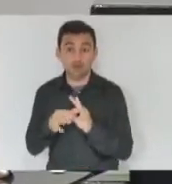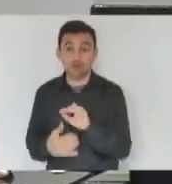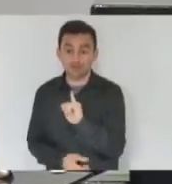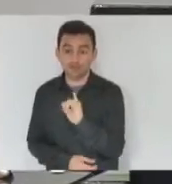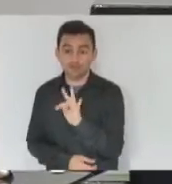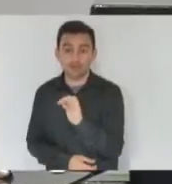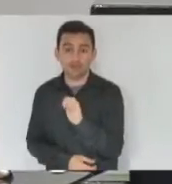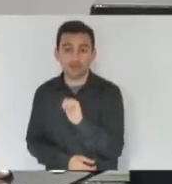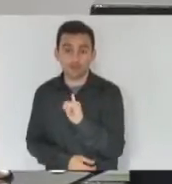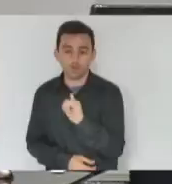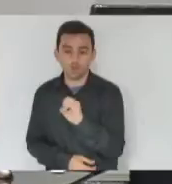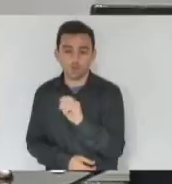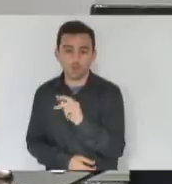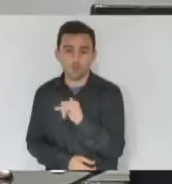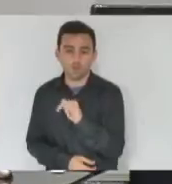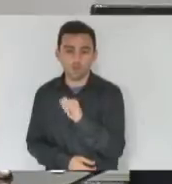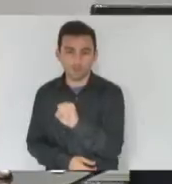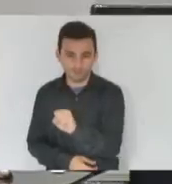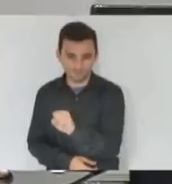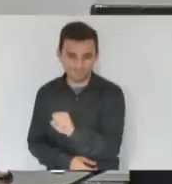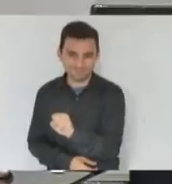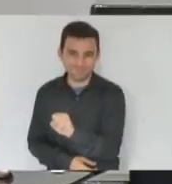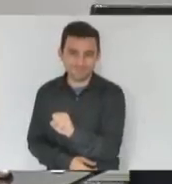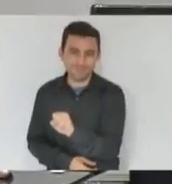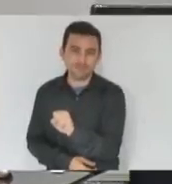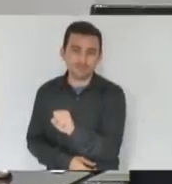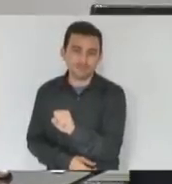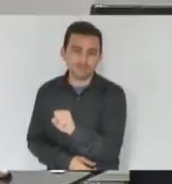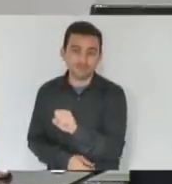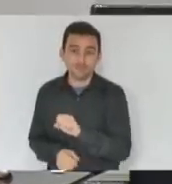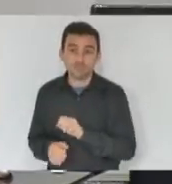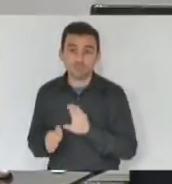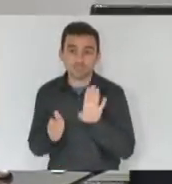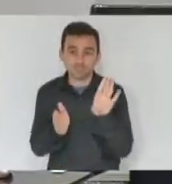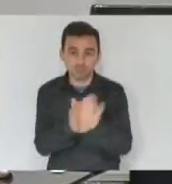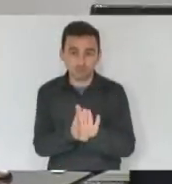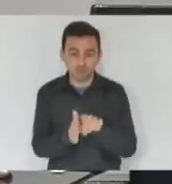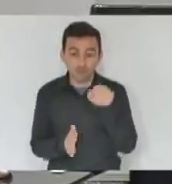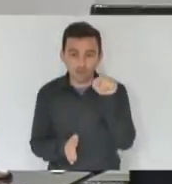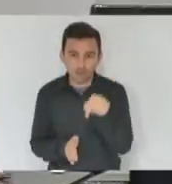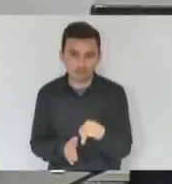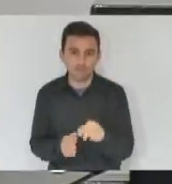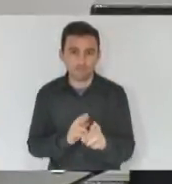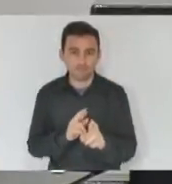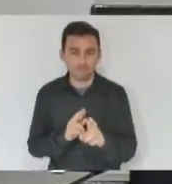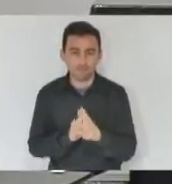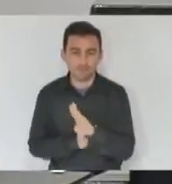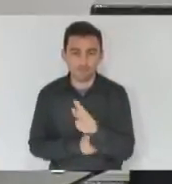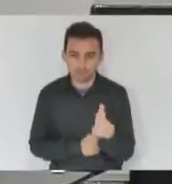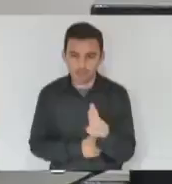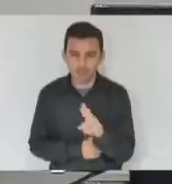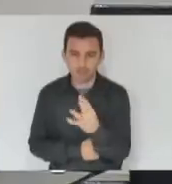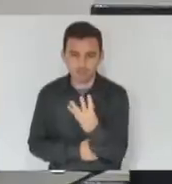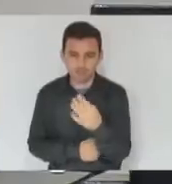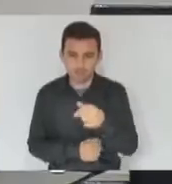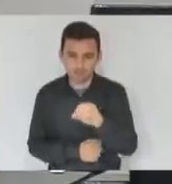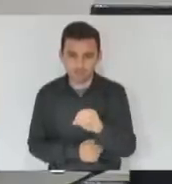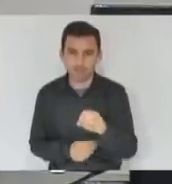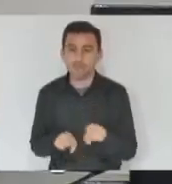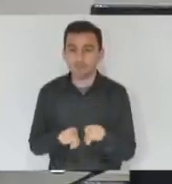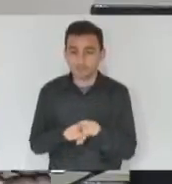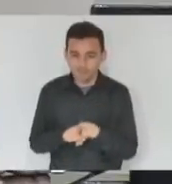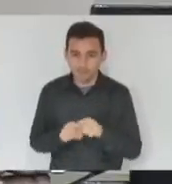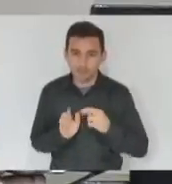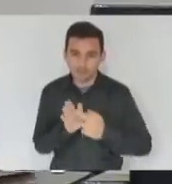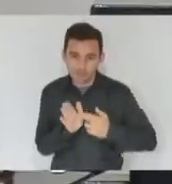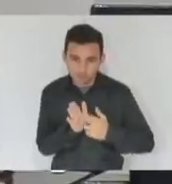com o doutor Pedrinho e de lá, chegando à BR-470, deputada Ada, e também Rio Negrinho,